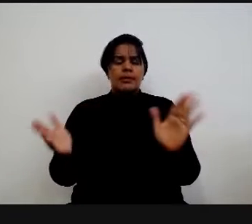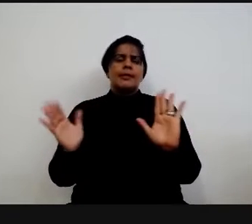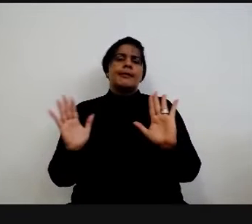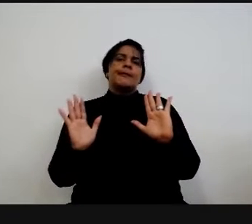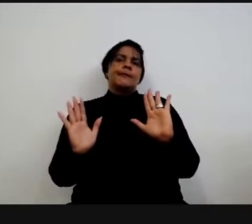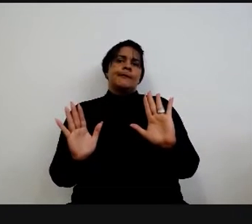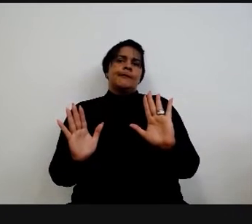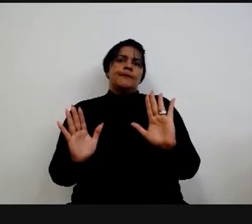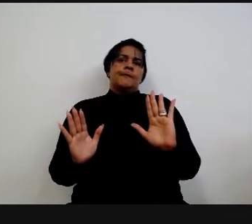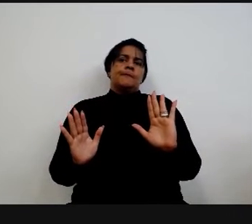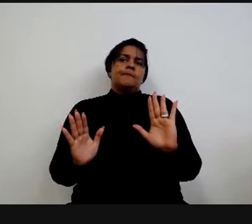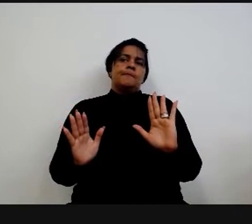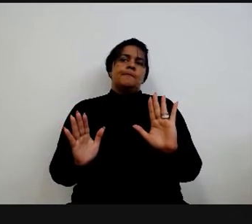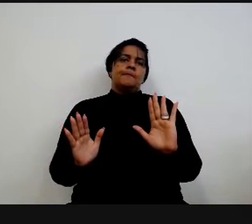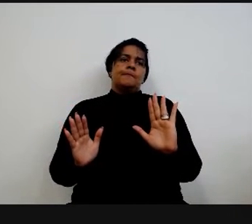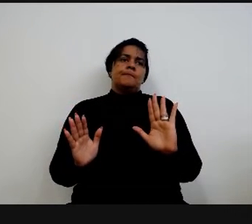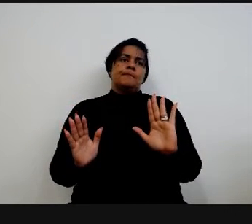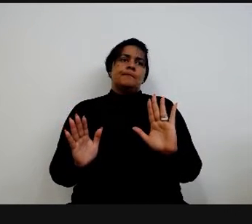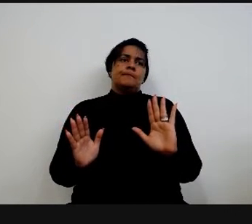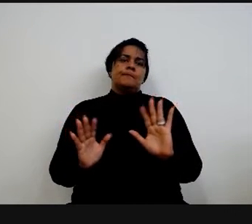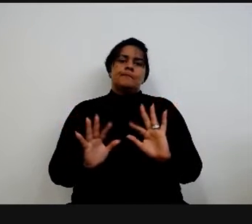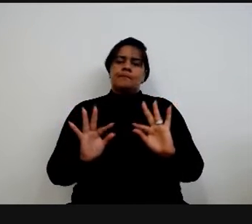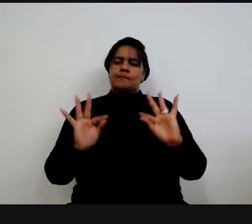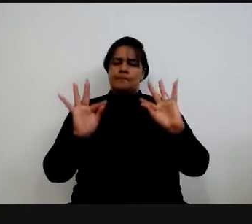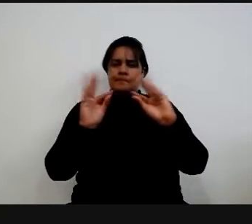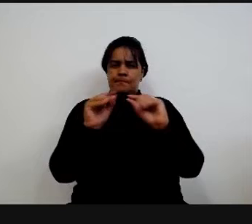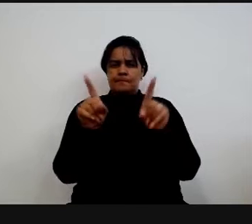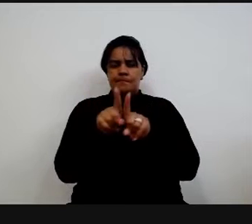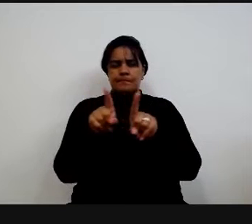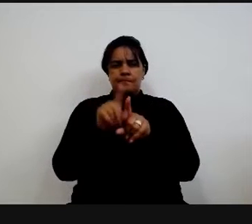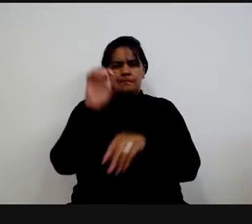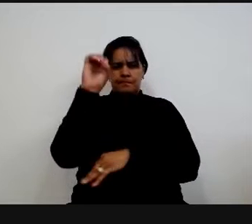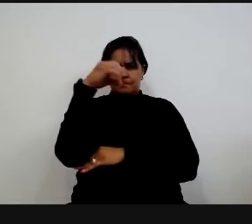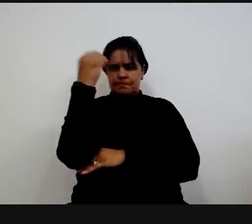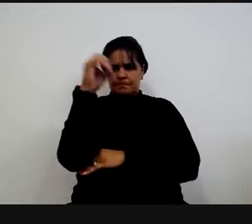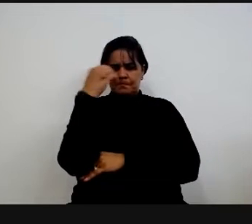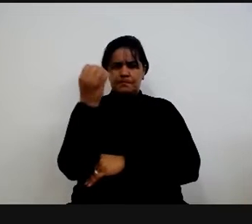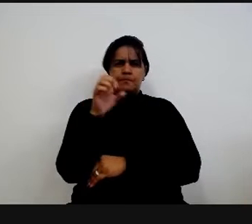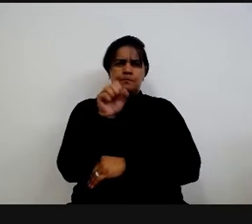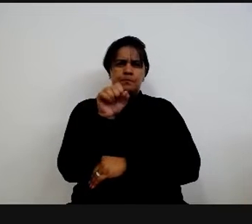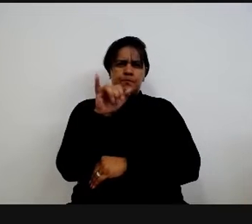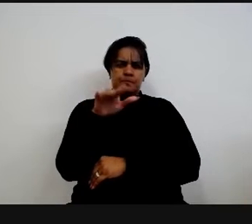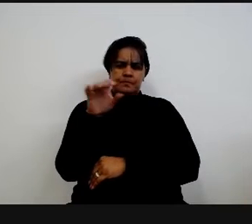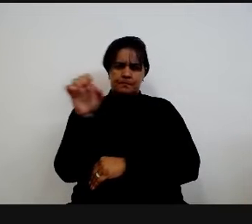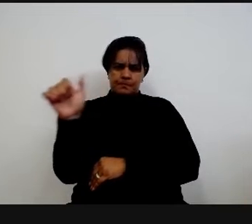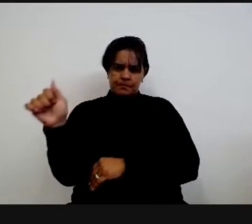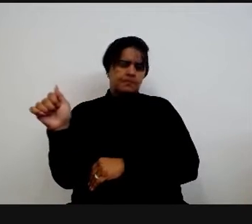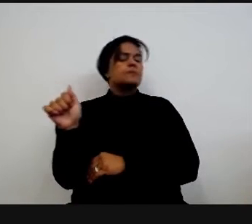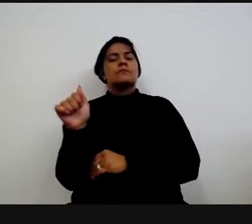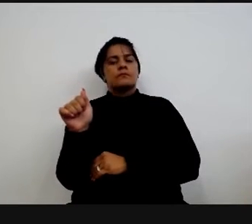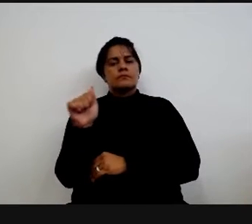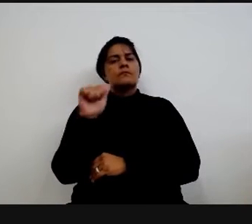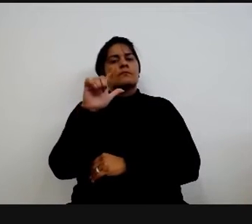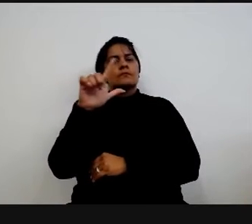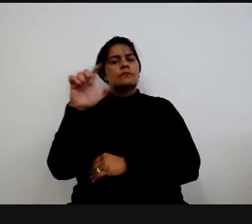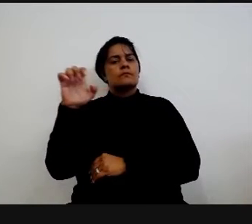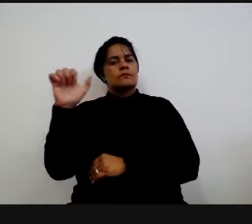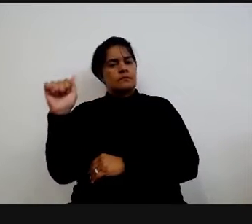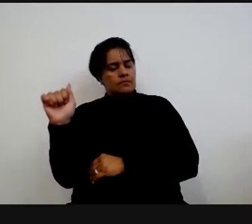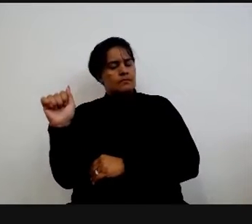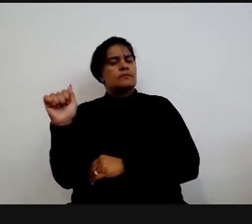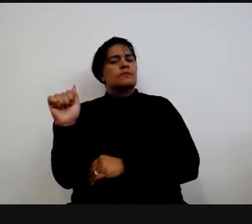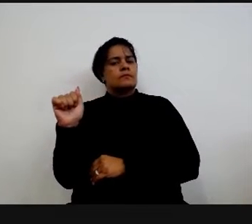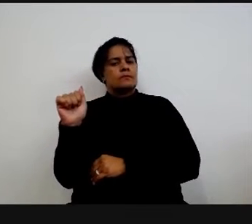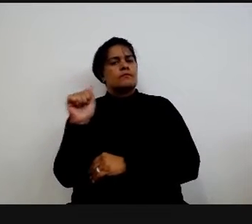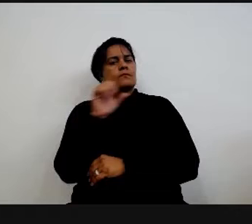Agora, e em todos os estados, no Rio Grande do Sul, lá com o Ricardo Simas, né? E a Léa, lá